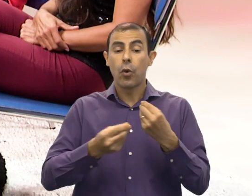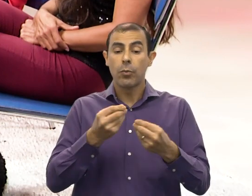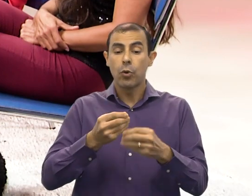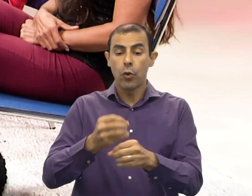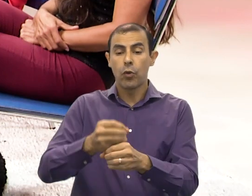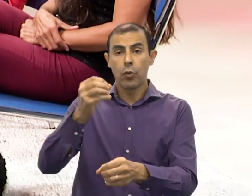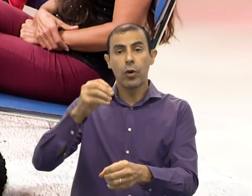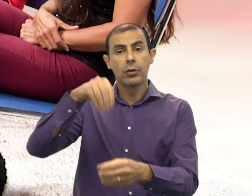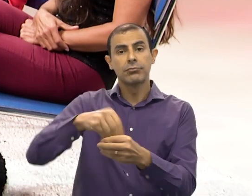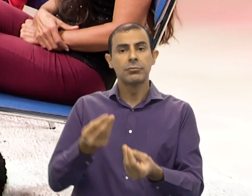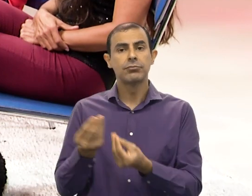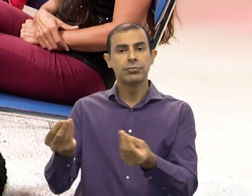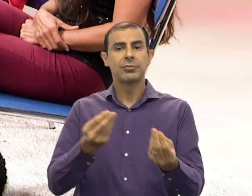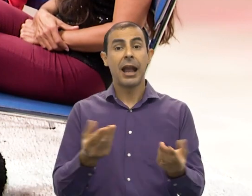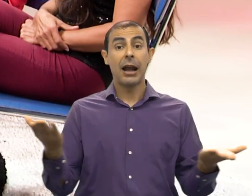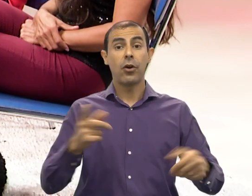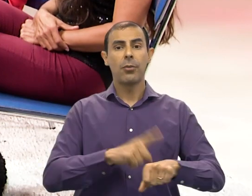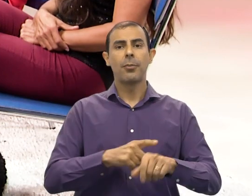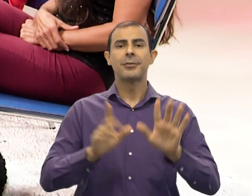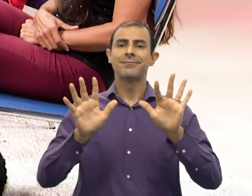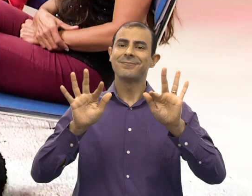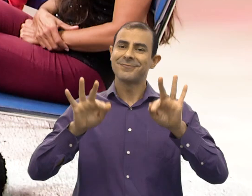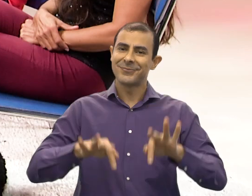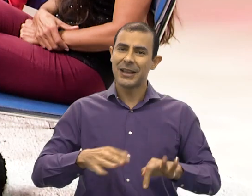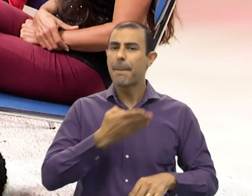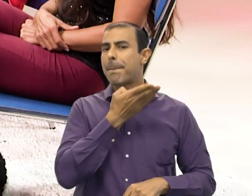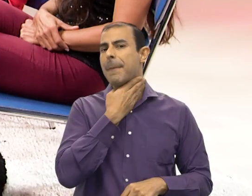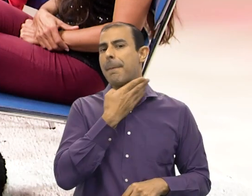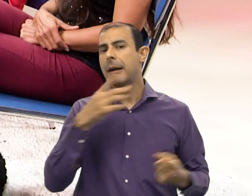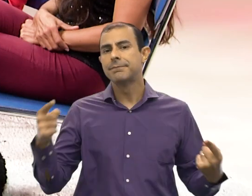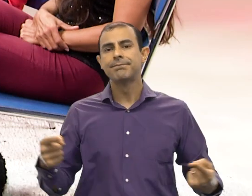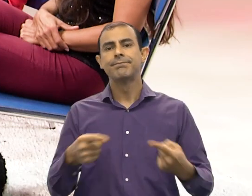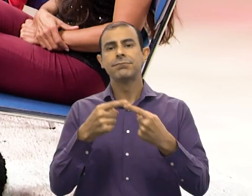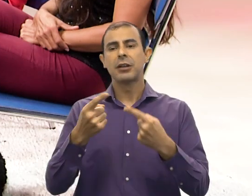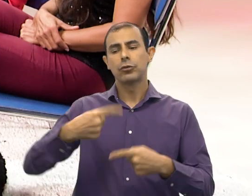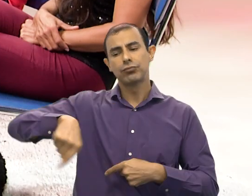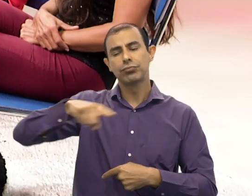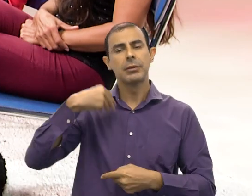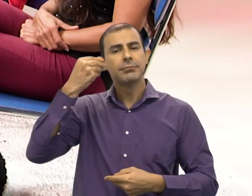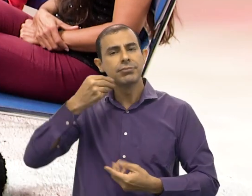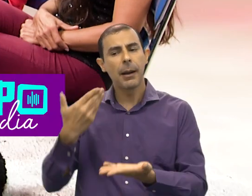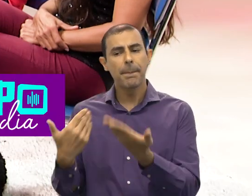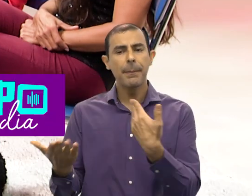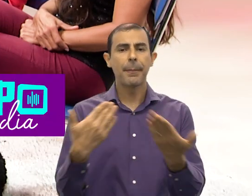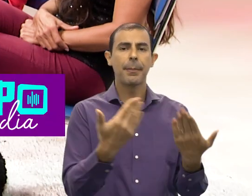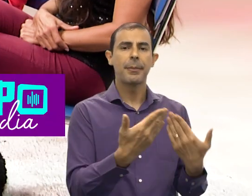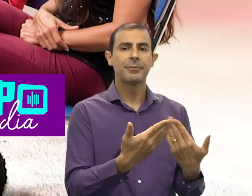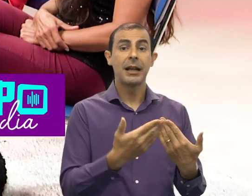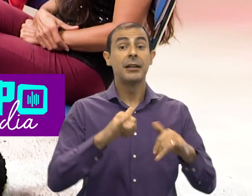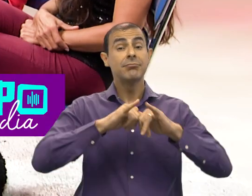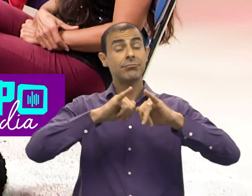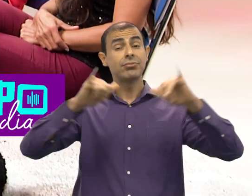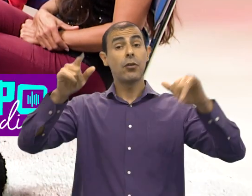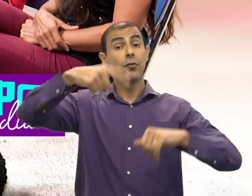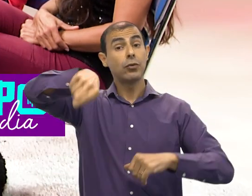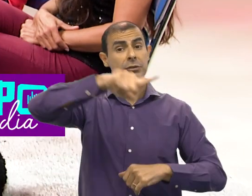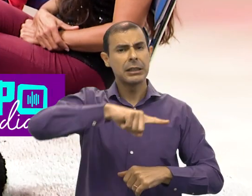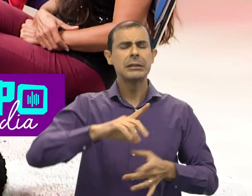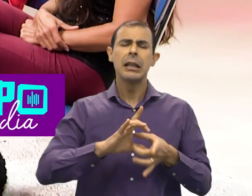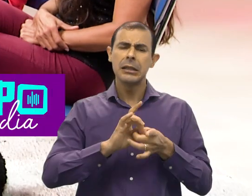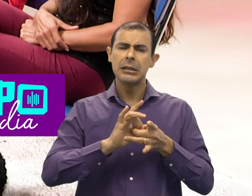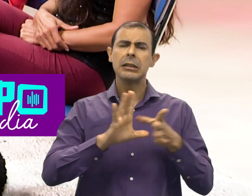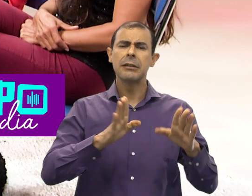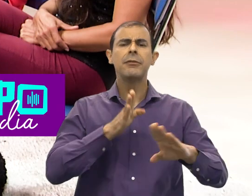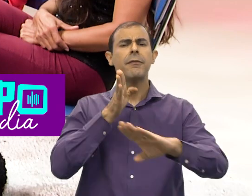medula óssea. E nós vamos chegando ao fim do nosso Papo em Dia, da nossa troca de experiência e deixando essa mensagem para você